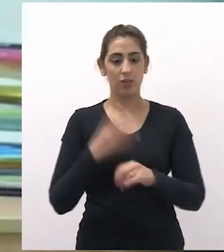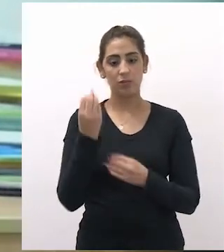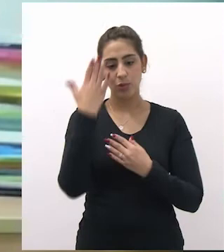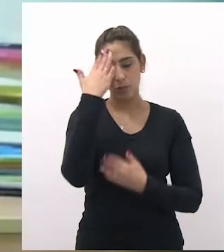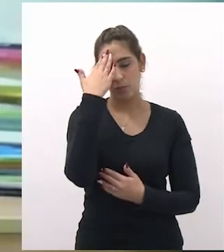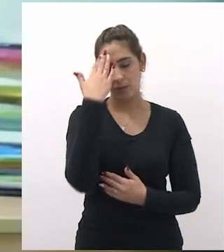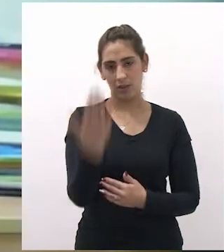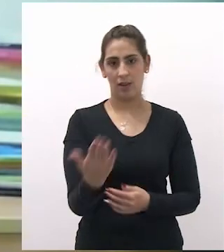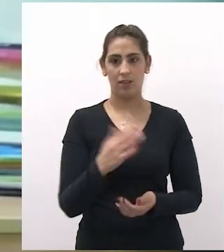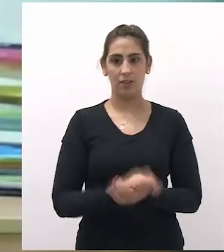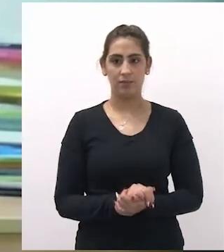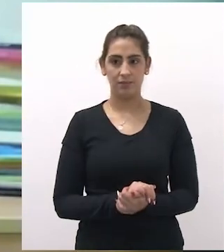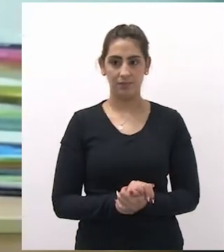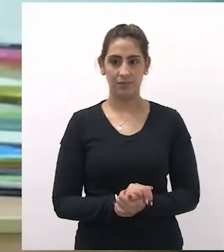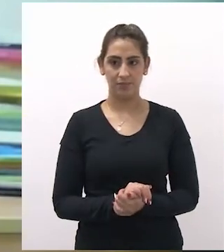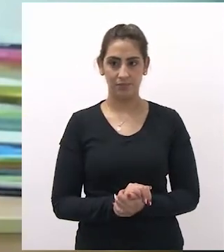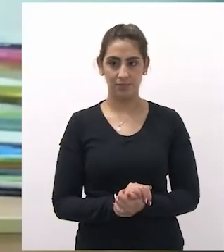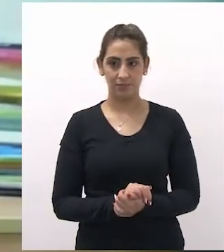aqui, meninas.